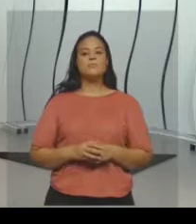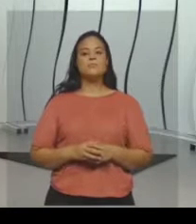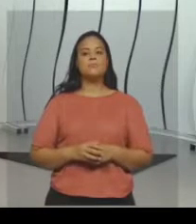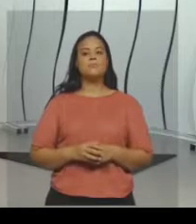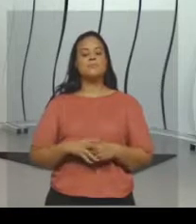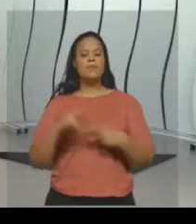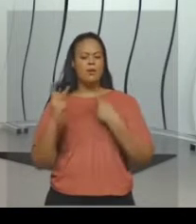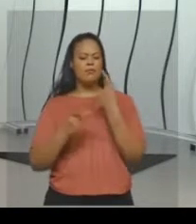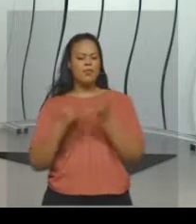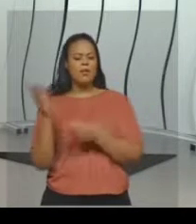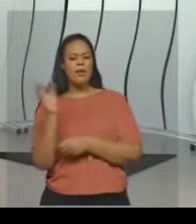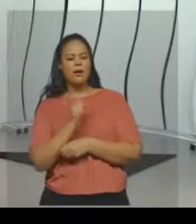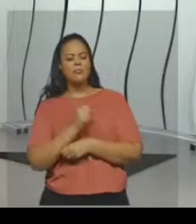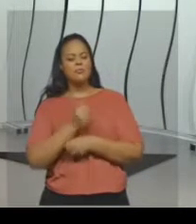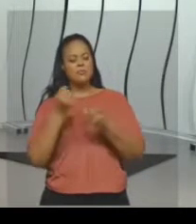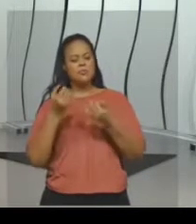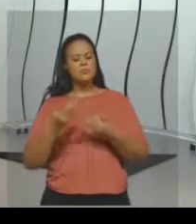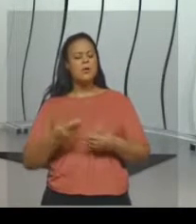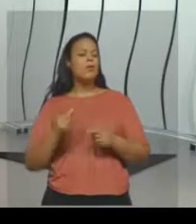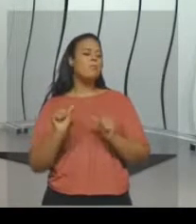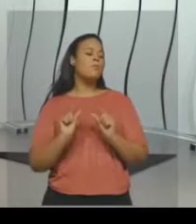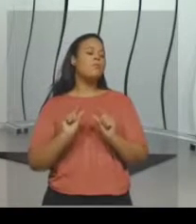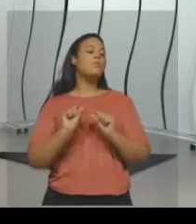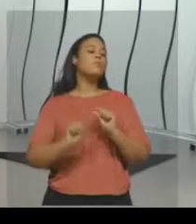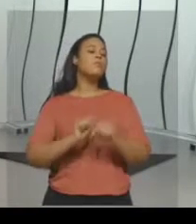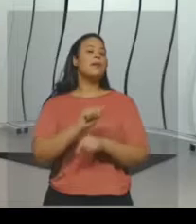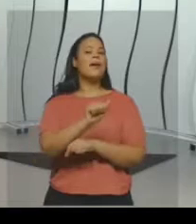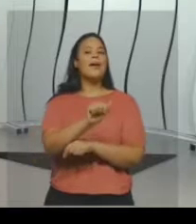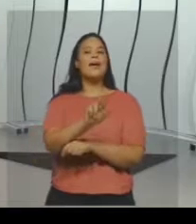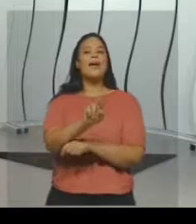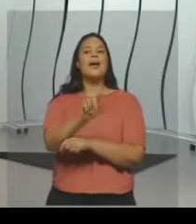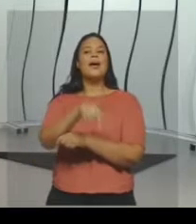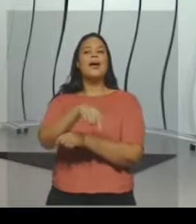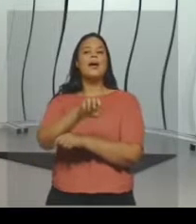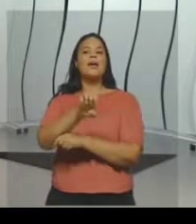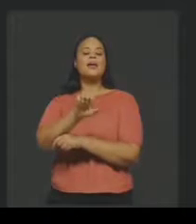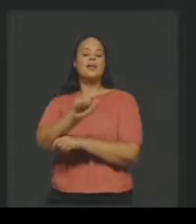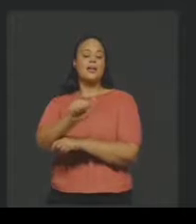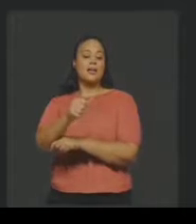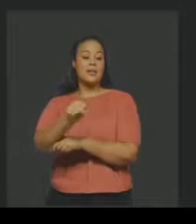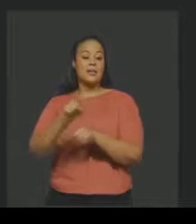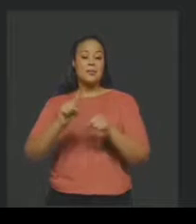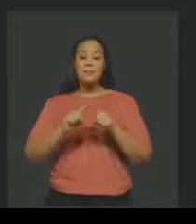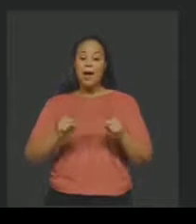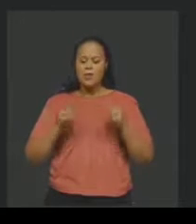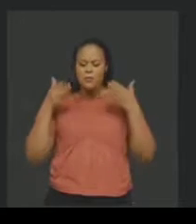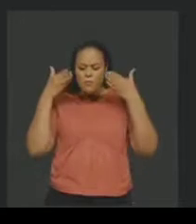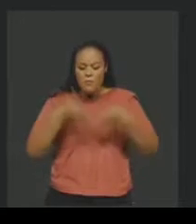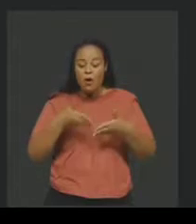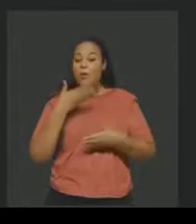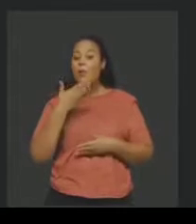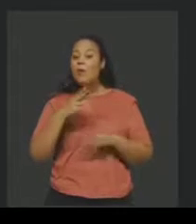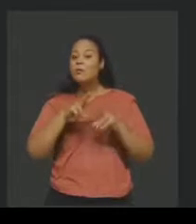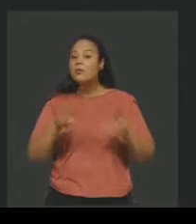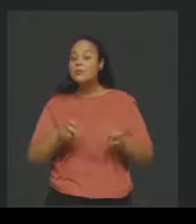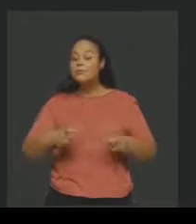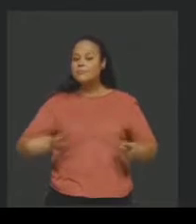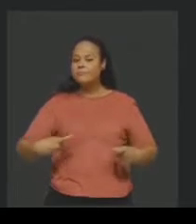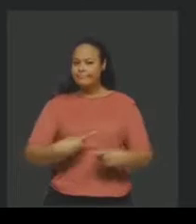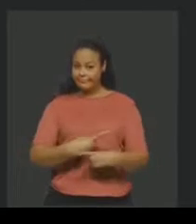Vamos falar rapidamente das árqueas, sendo que as bactérias serão o foco da nossa aula. As árqueas são também